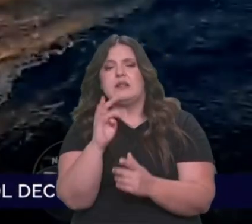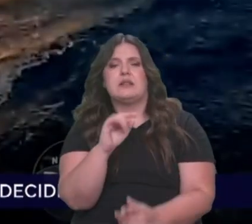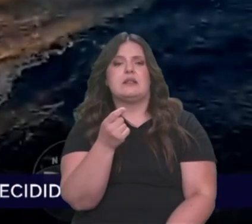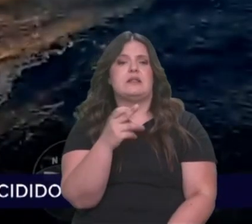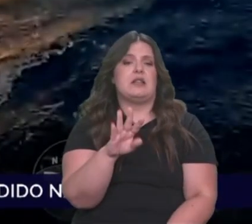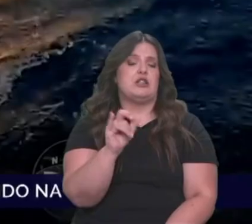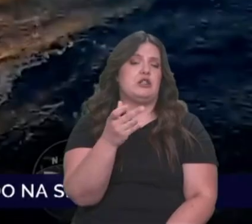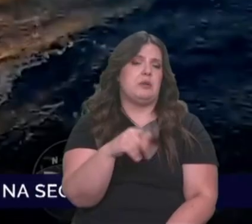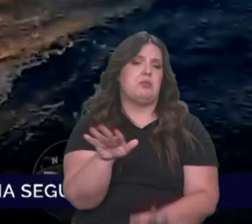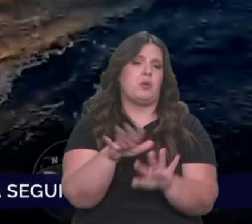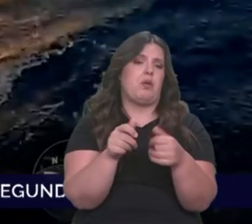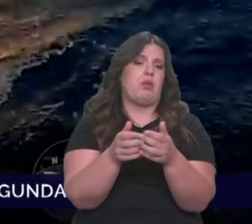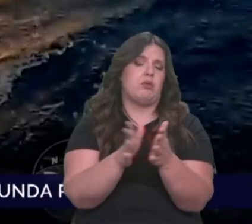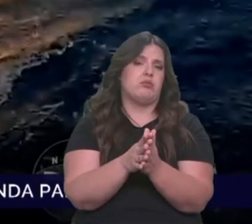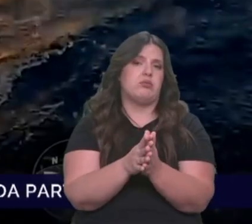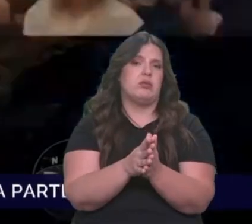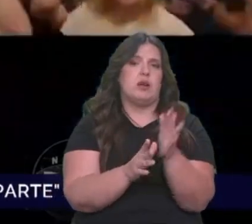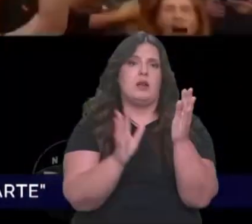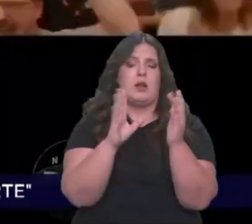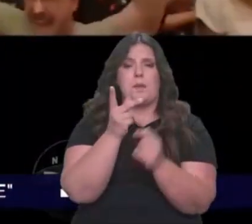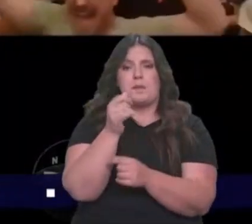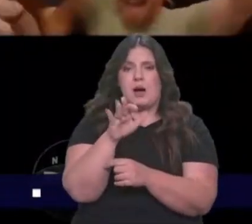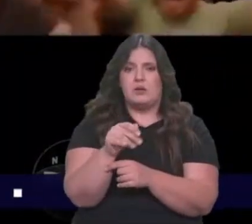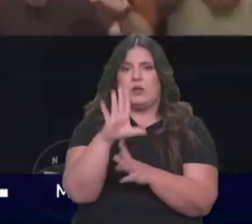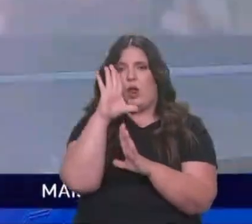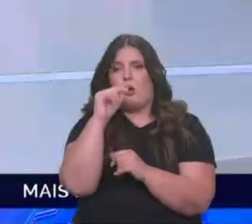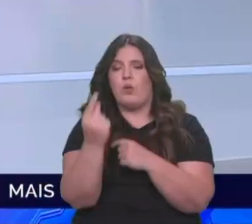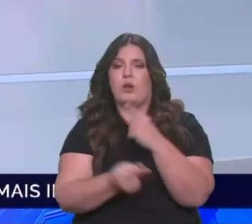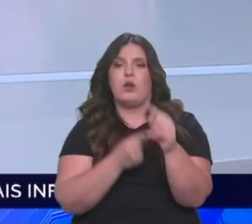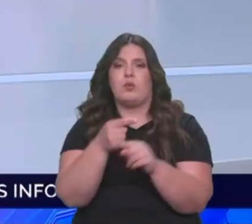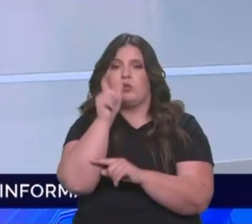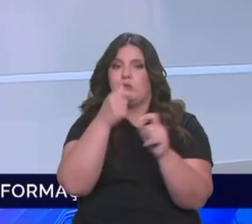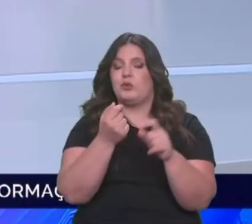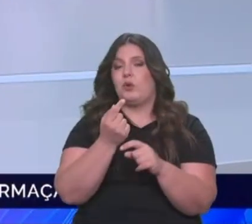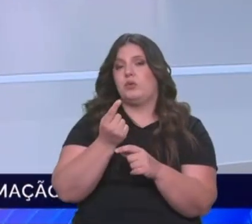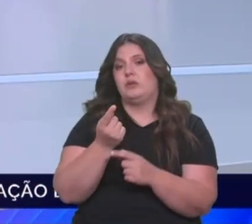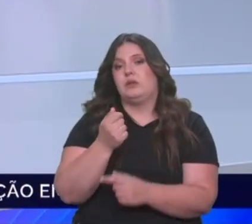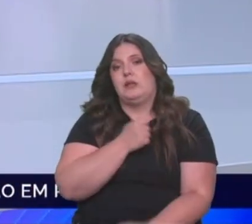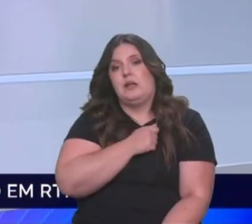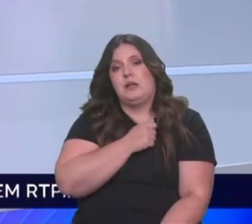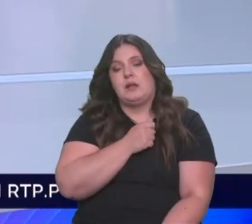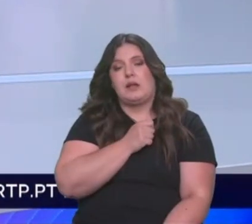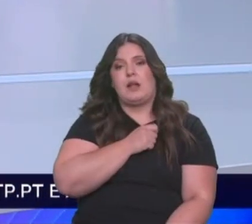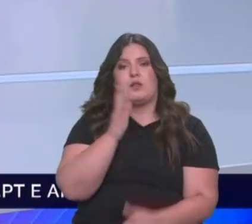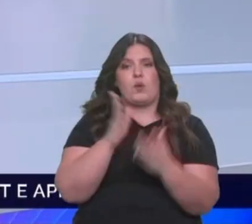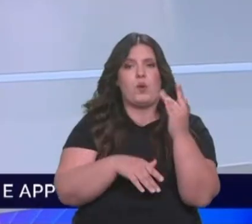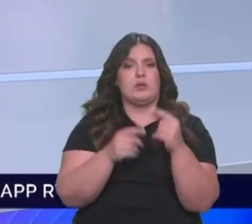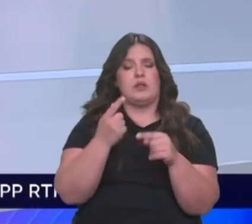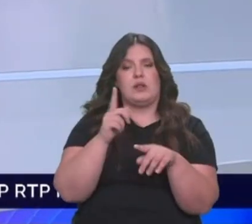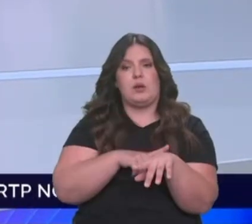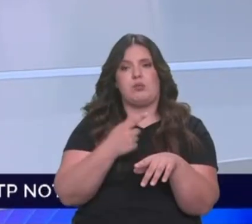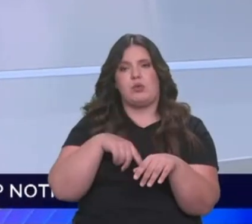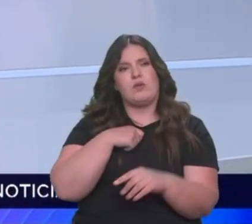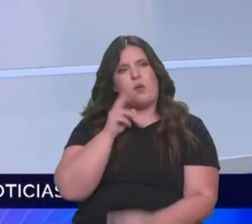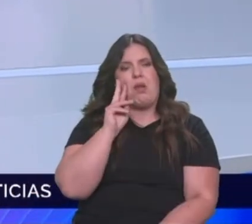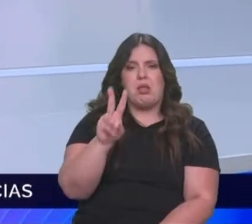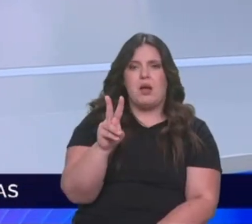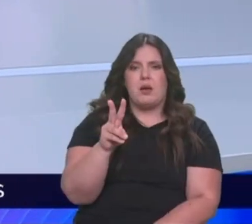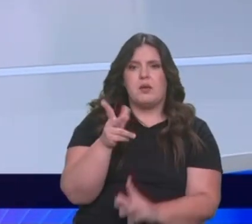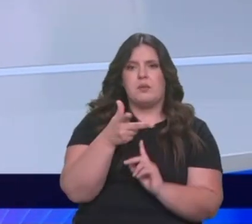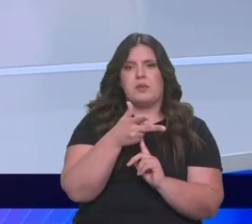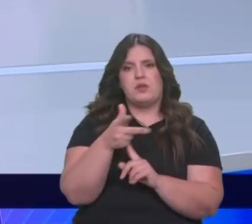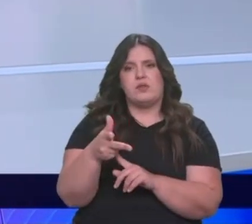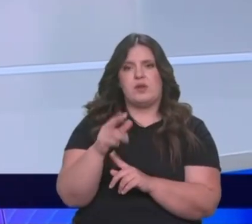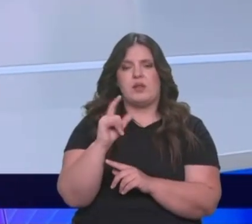com total tranquilidade a Marte e a Lua, se calhar alguns dos nossos telespectadores, porque isto ainda vai acontecer no nosso tempo, vão olhar para estas gravações